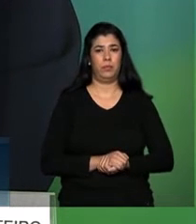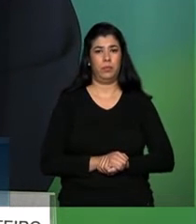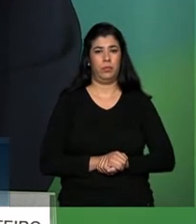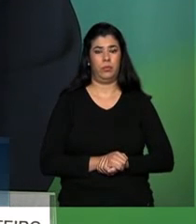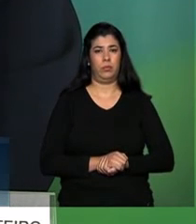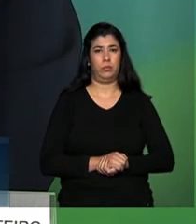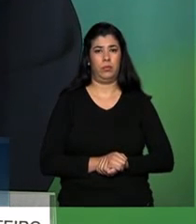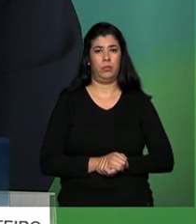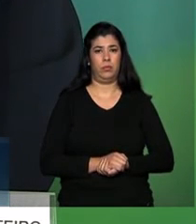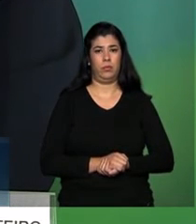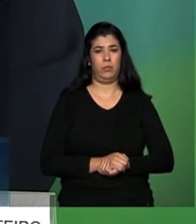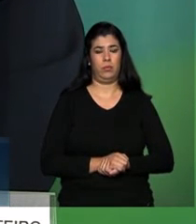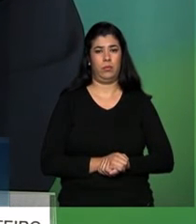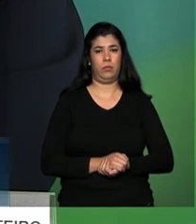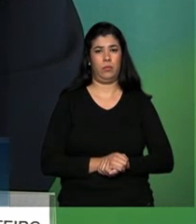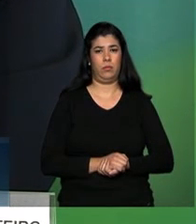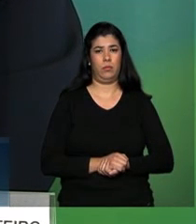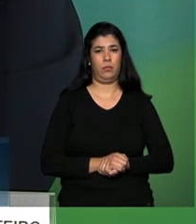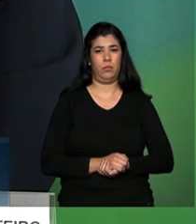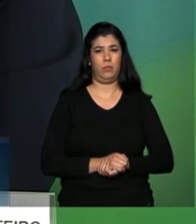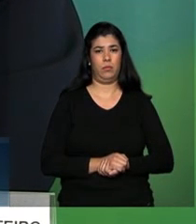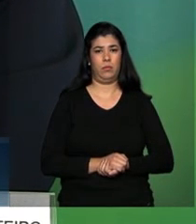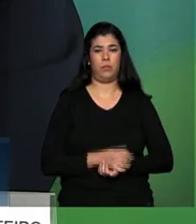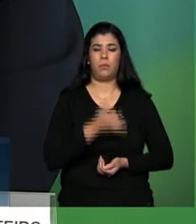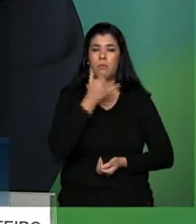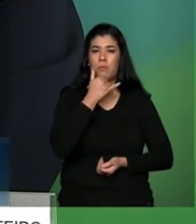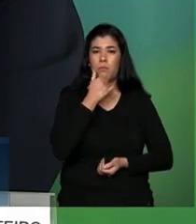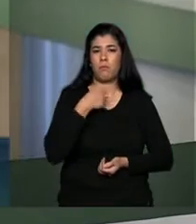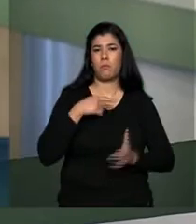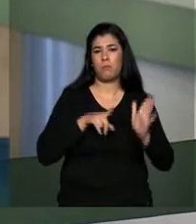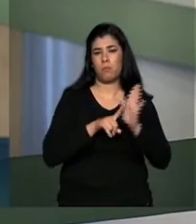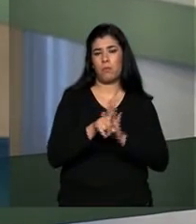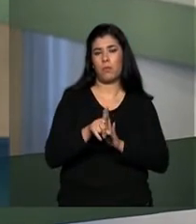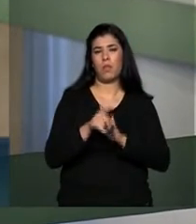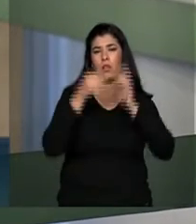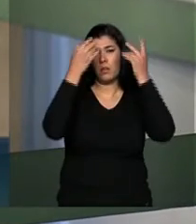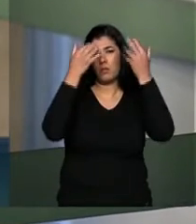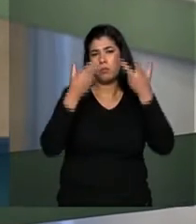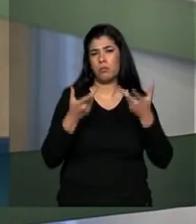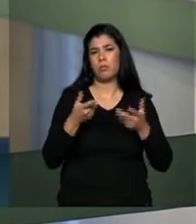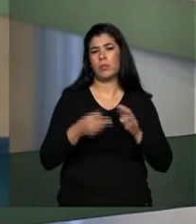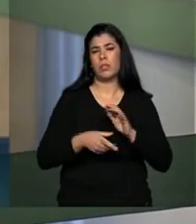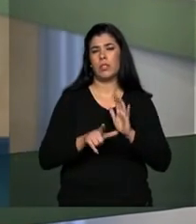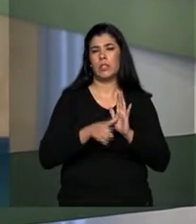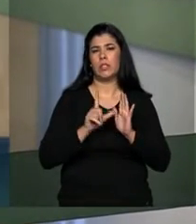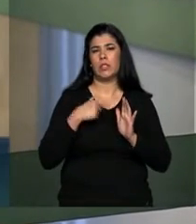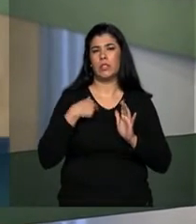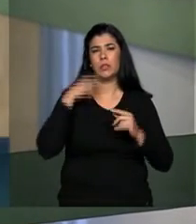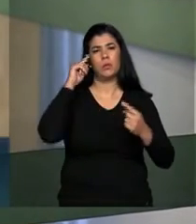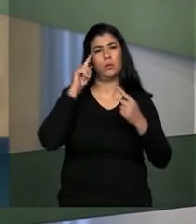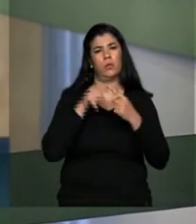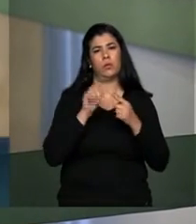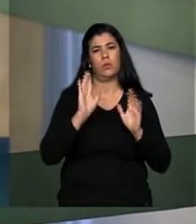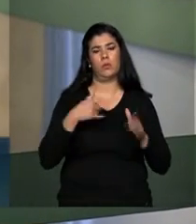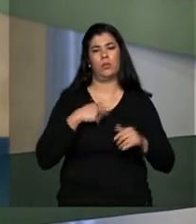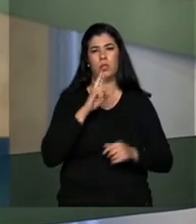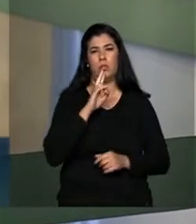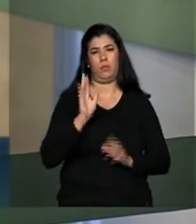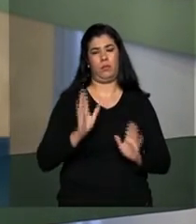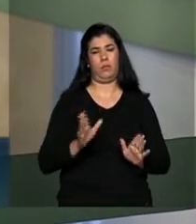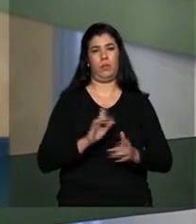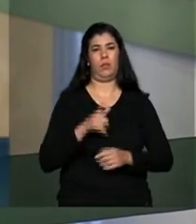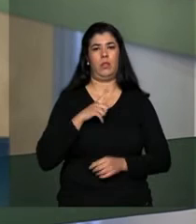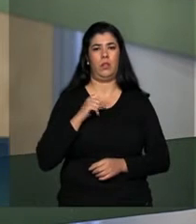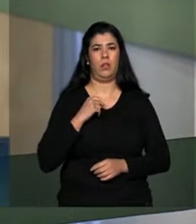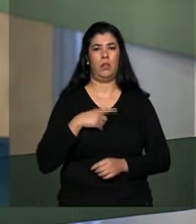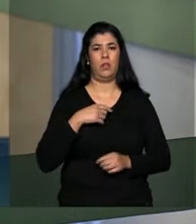Daniel, do Jornal Valor, eu só queria, pedindo desculpas, esclarecer um ponto sobre o qual já o senhor já respondeu.